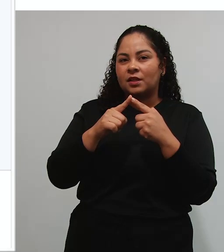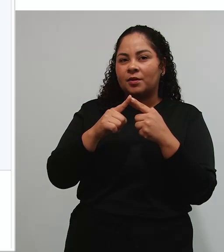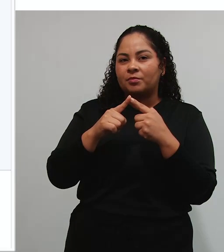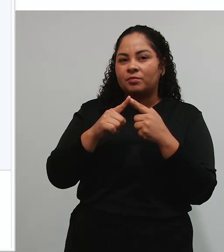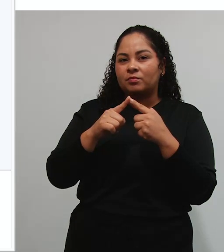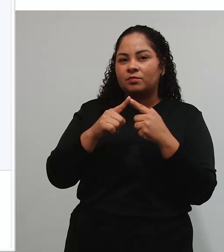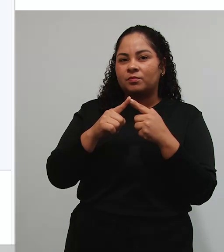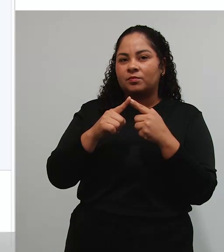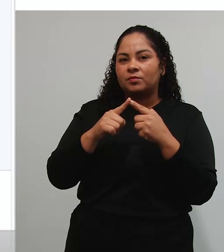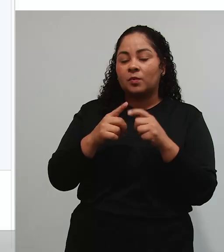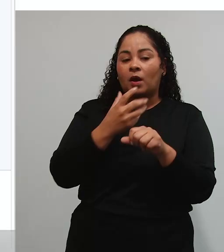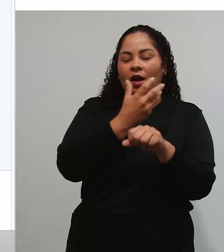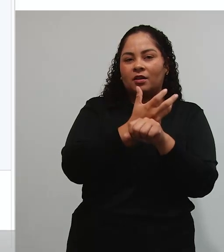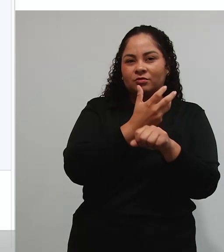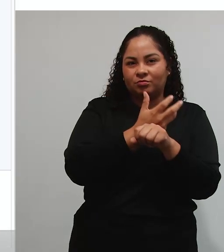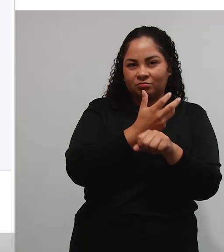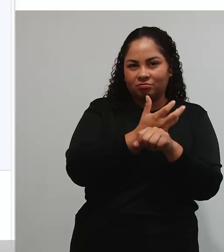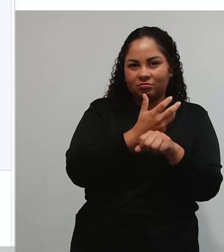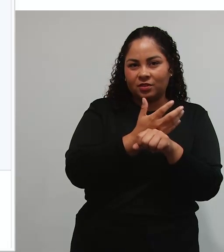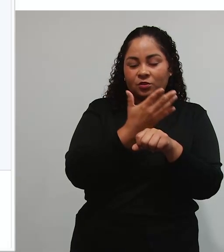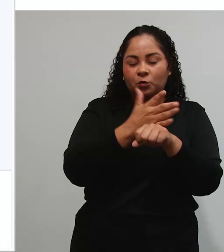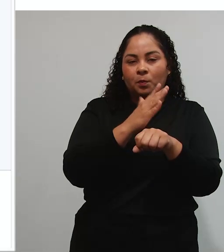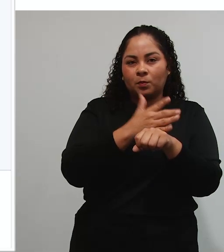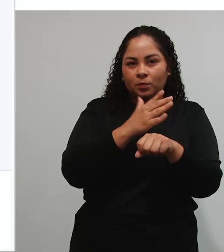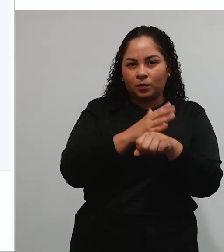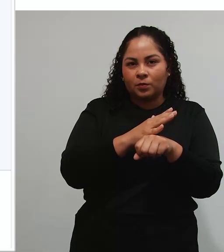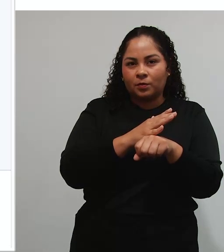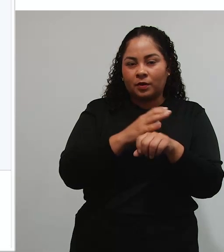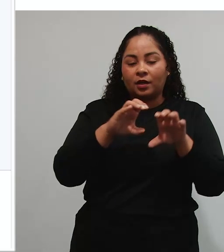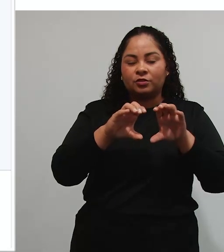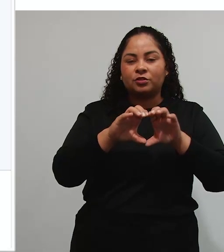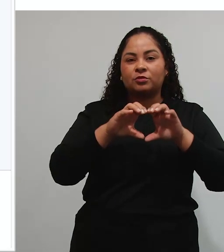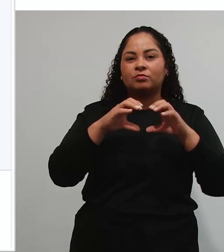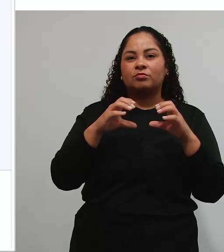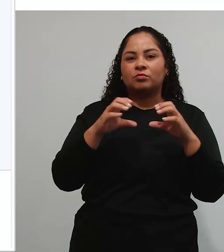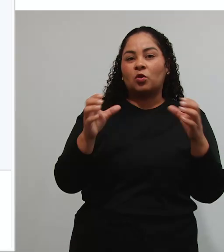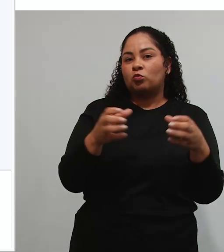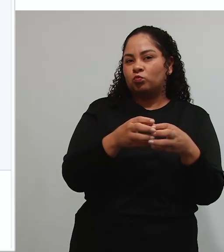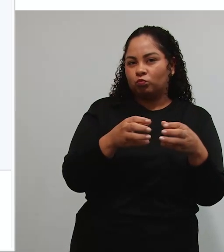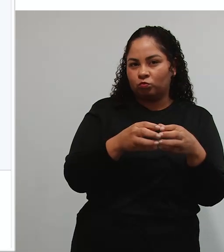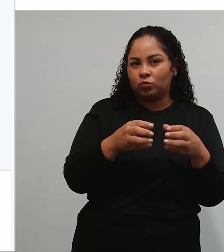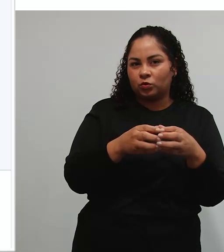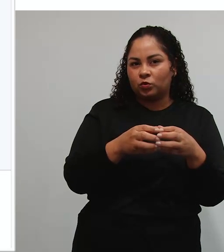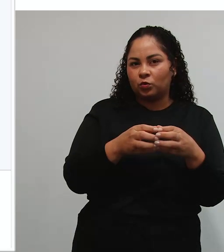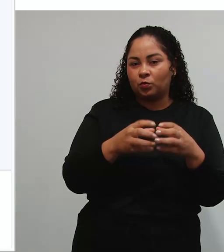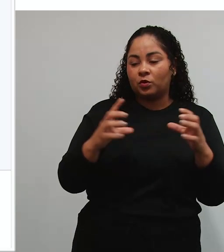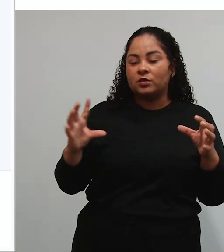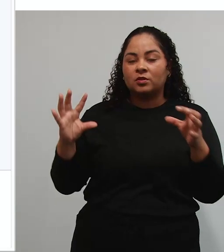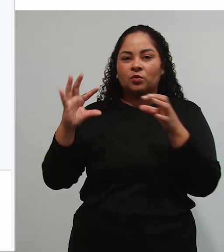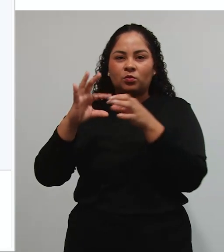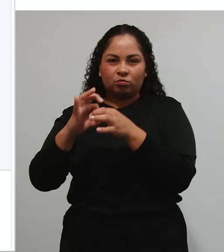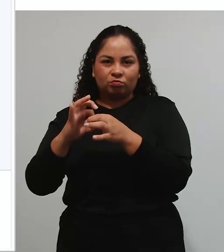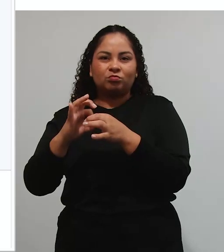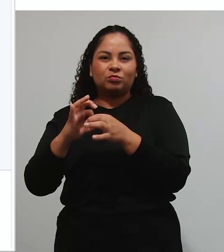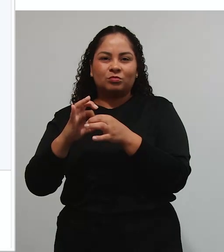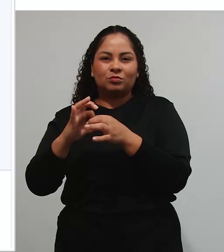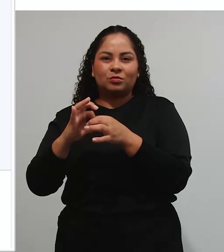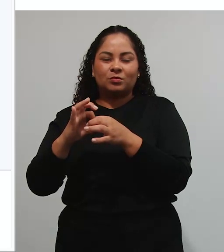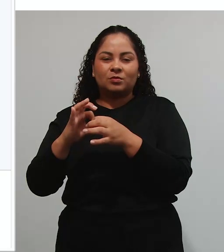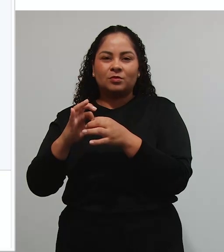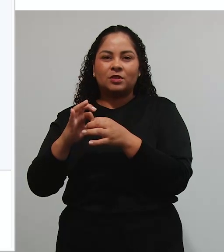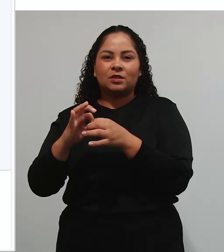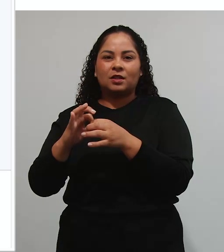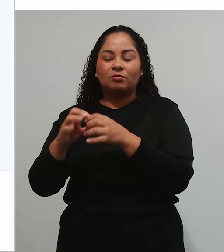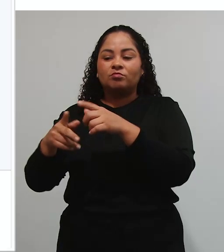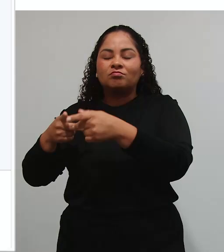conexão com a disciplina de práticas colaborativas de estudos em grupo, como são feitas as perguntas, tem 3 eixos